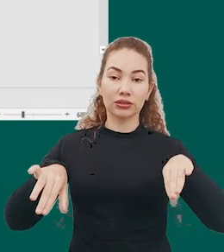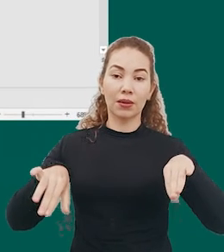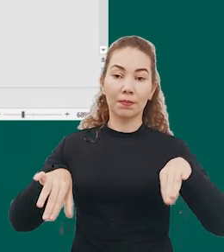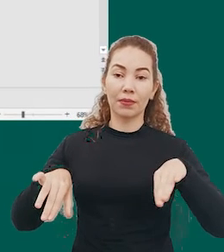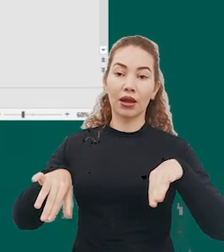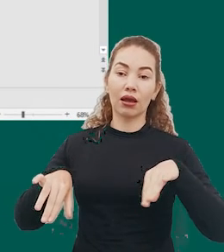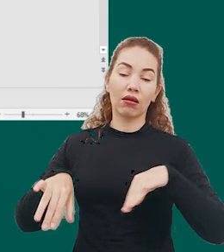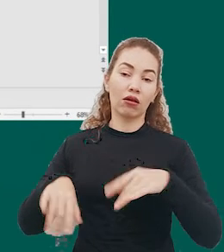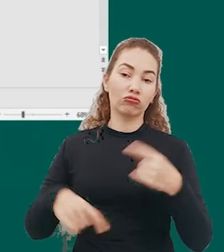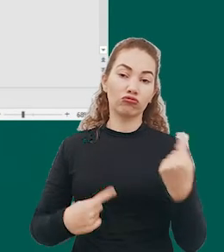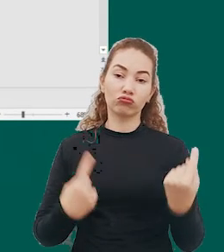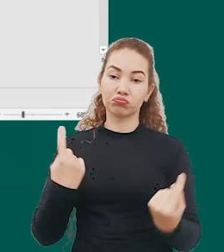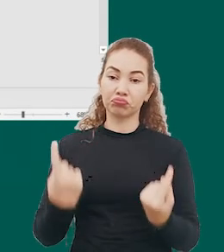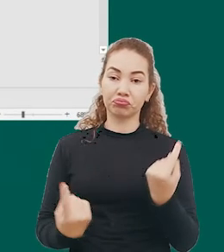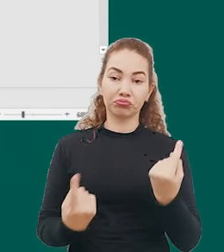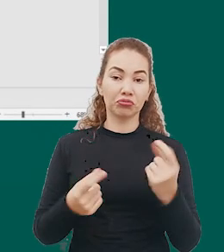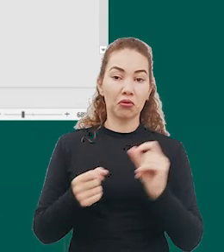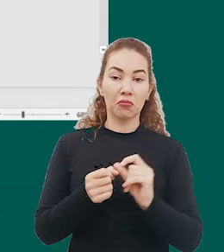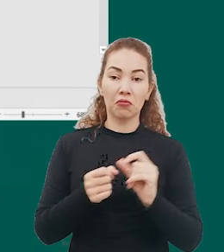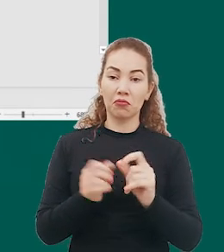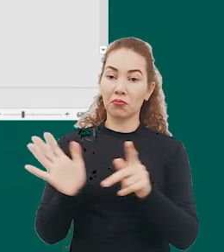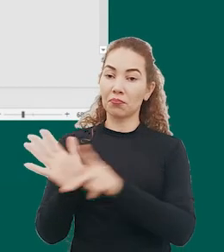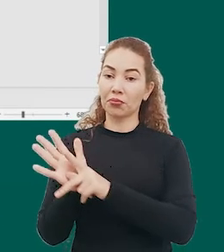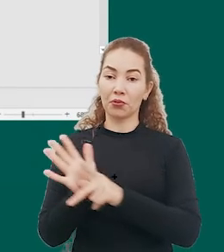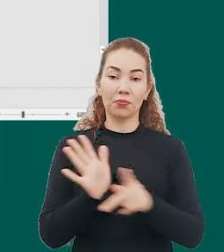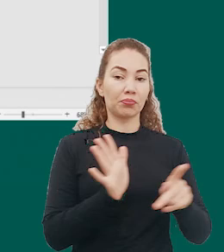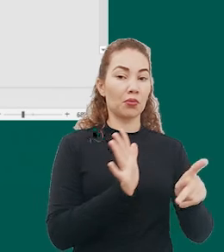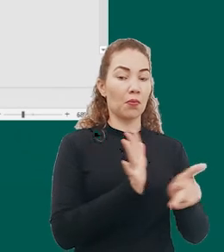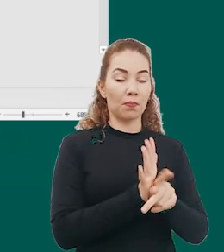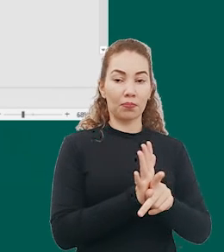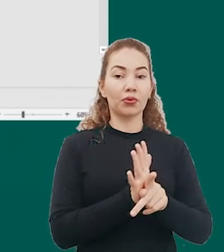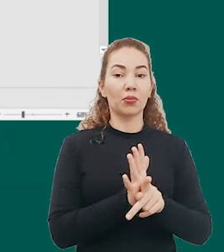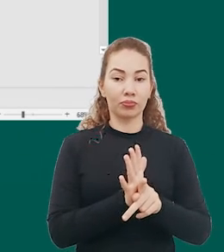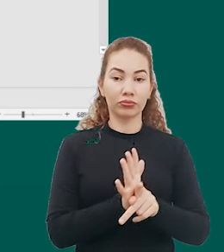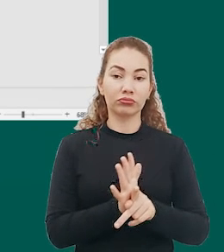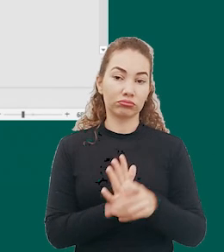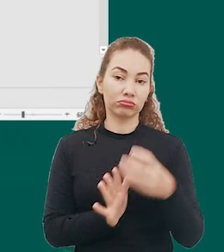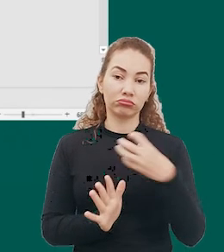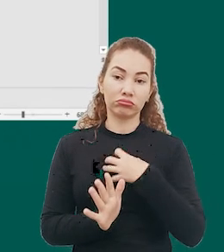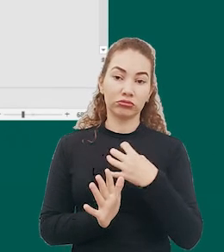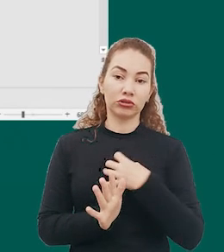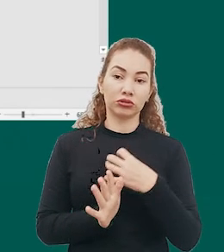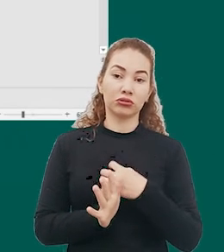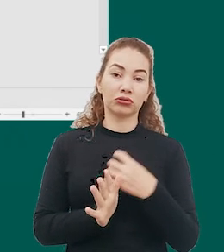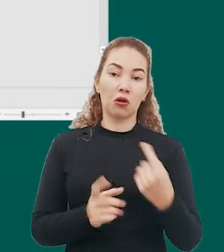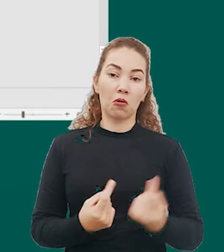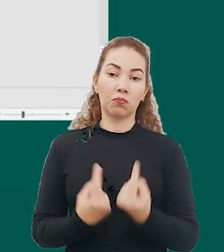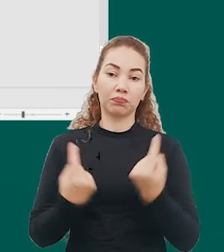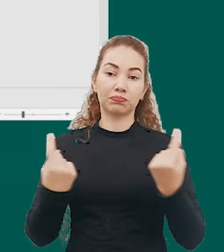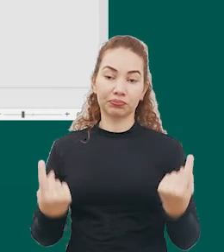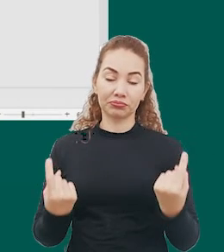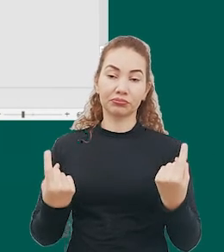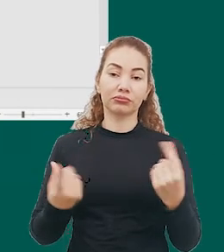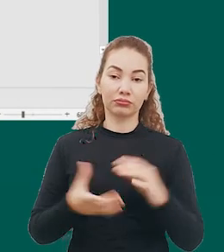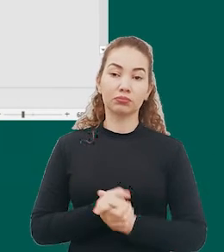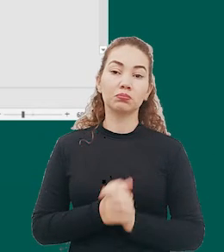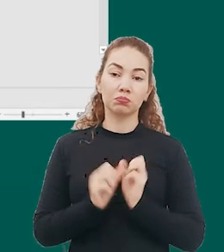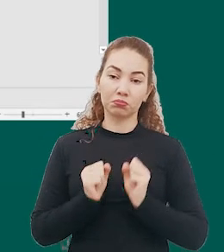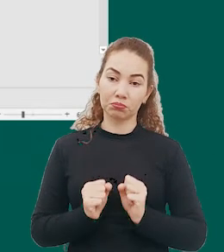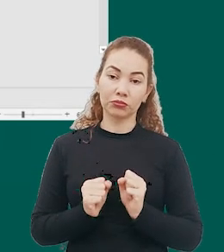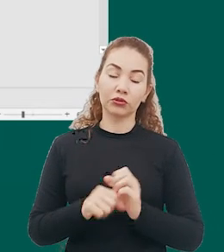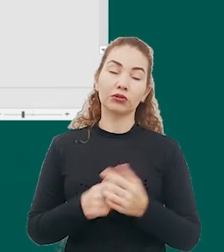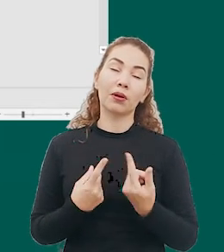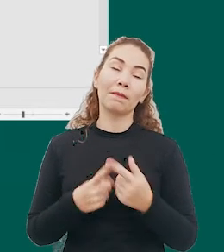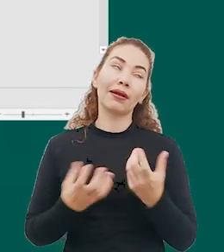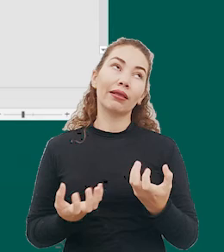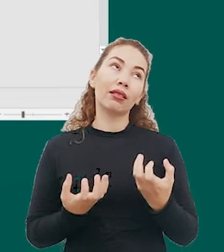seus rendimentos, trata os seus bens, né? Uma declaração de forma como se fosse uma individual, certo? Ah, mas